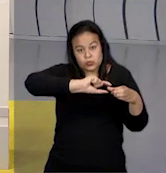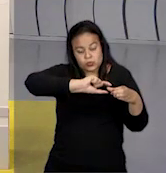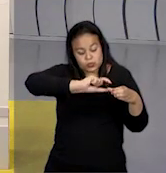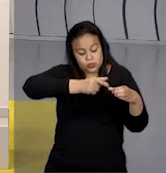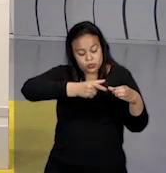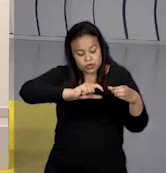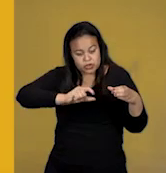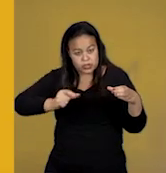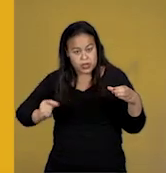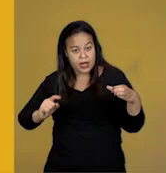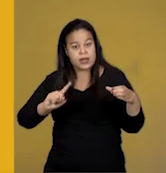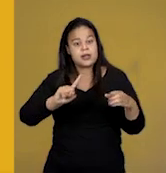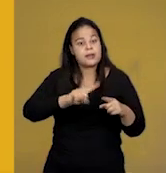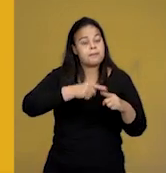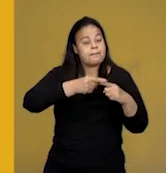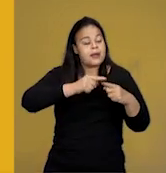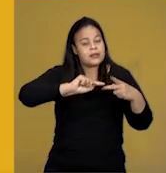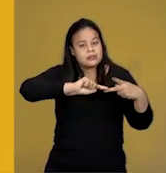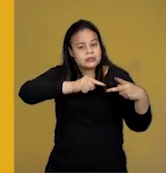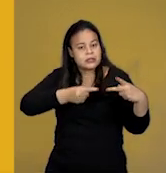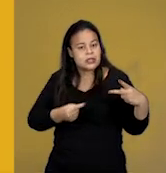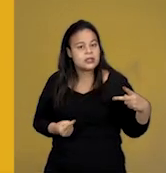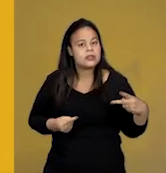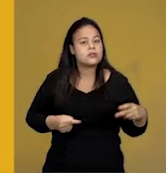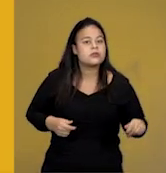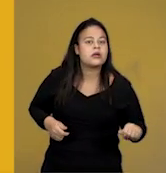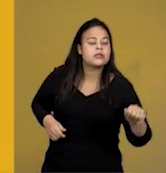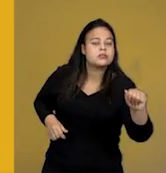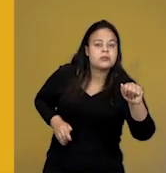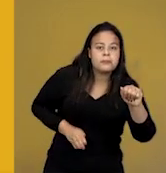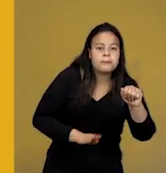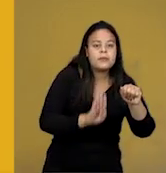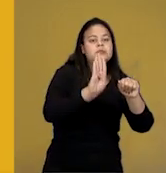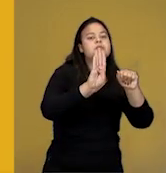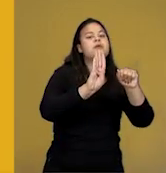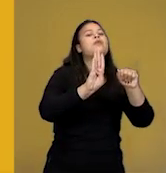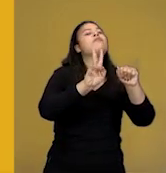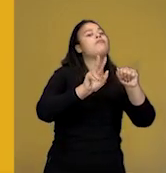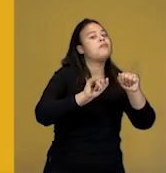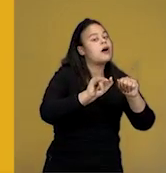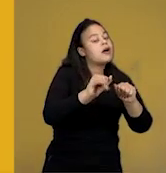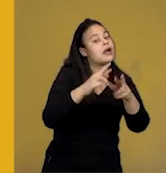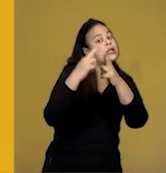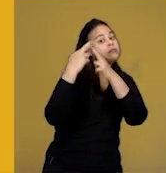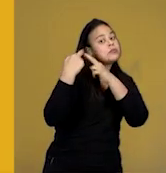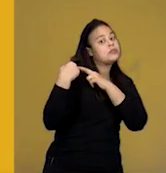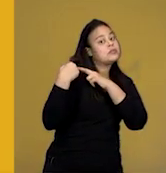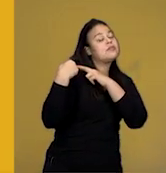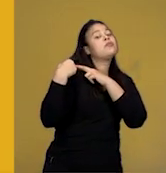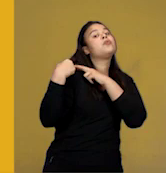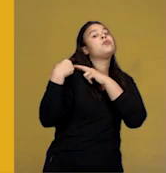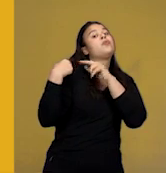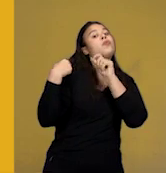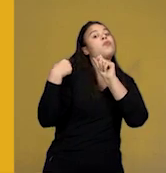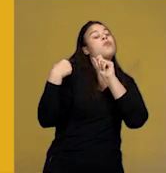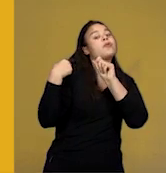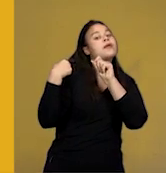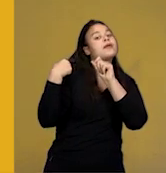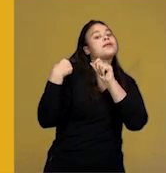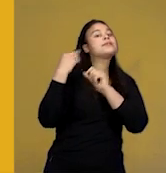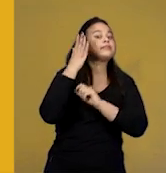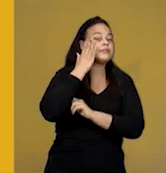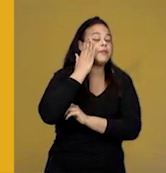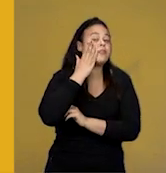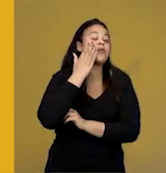tanto o alelo azão quanto o alelo bezão vai ser responsável, então, em